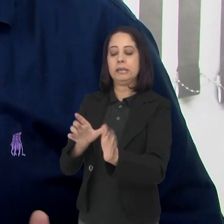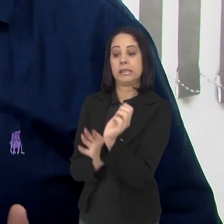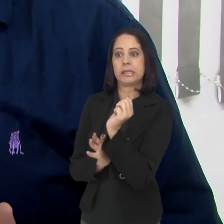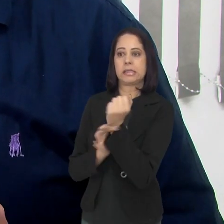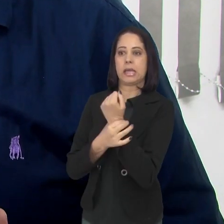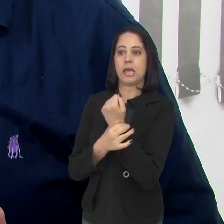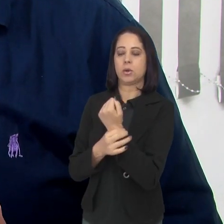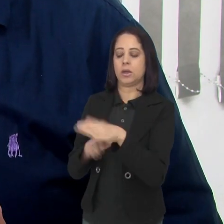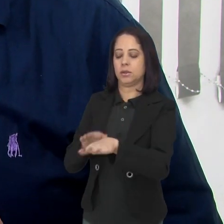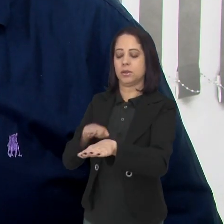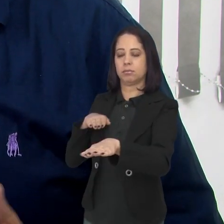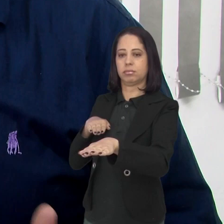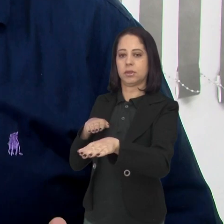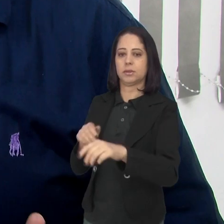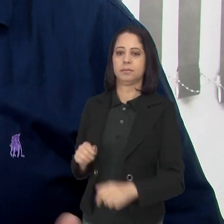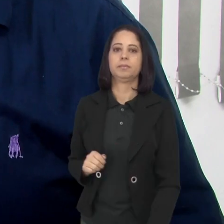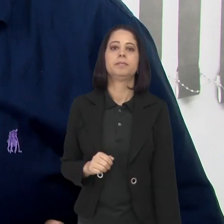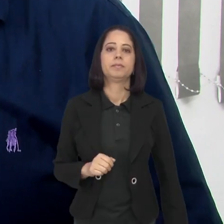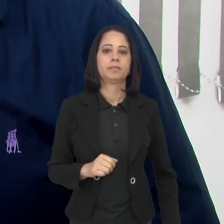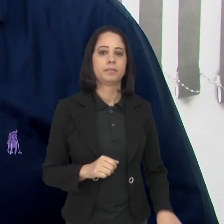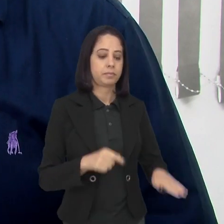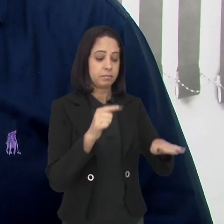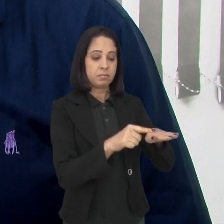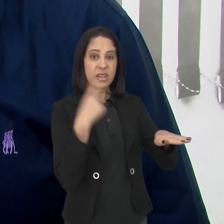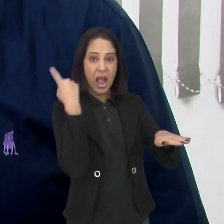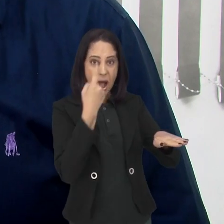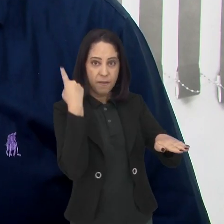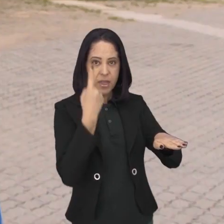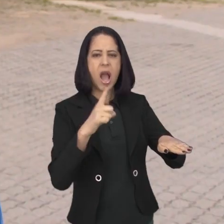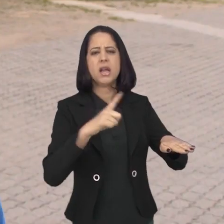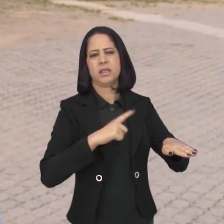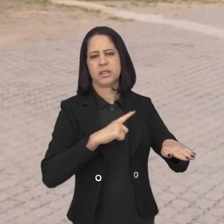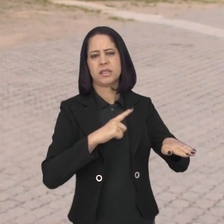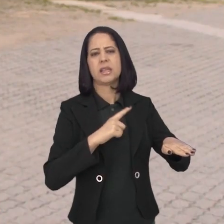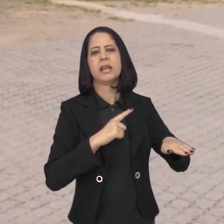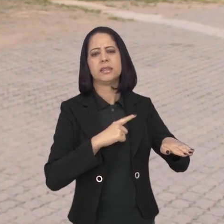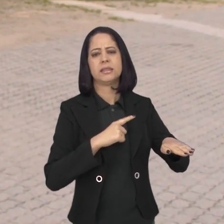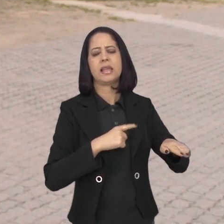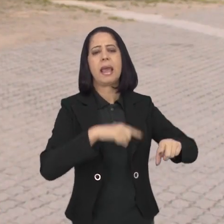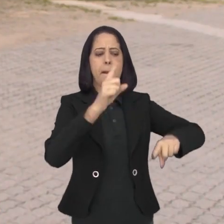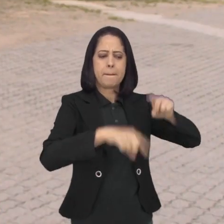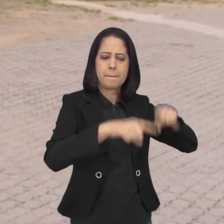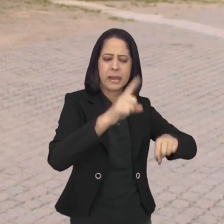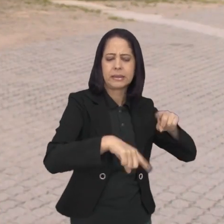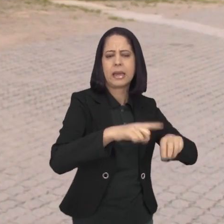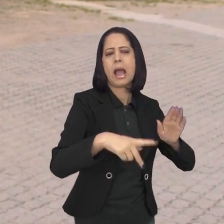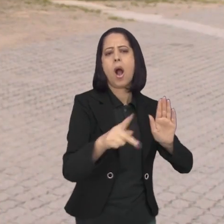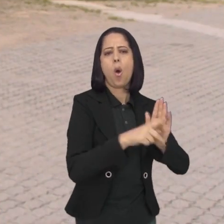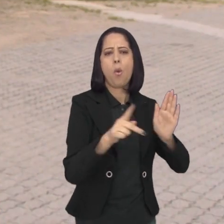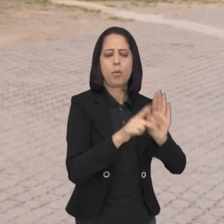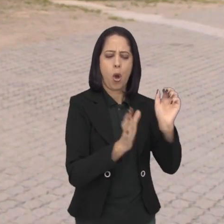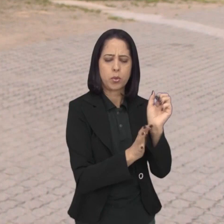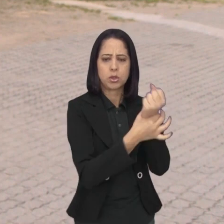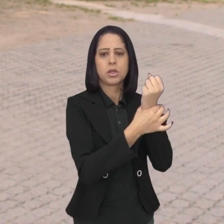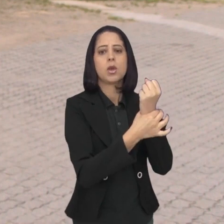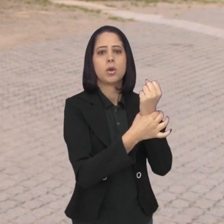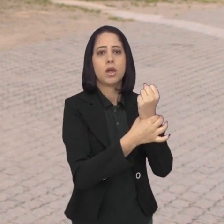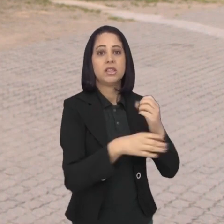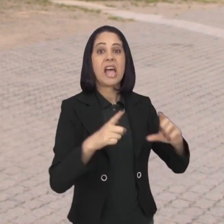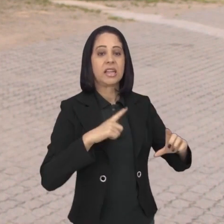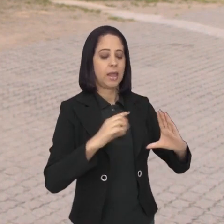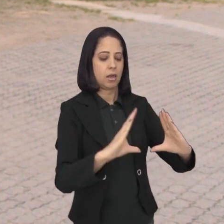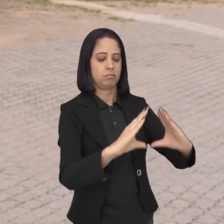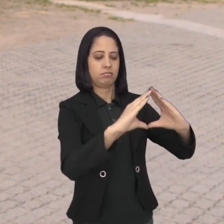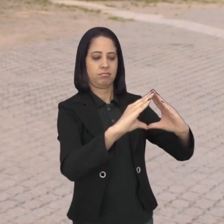consegue sim gerar toda uma situação de segurança ao redor do seu raio de risco. As nossas viaturas todas são equipadas com cones de sinalização, dispositivo luminoso